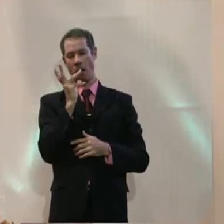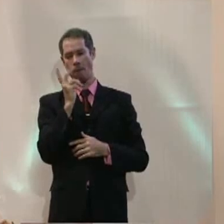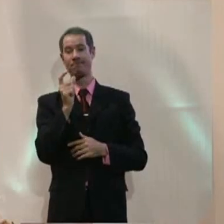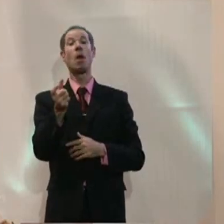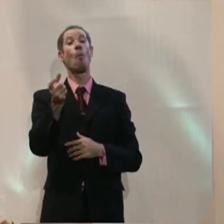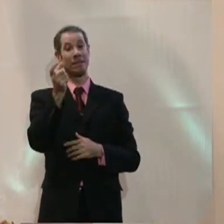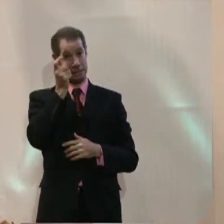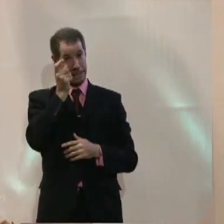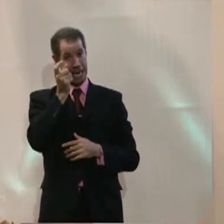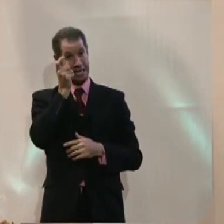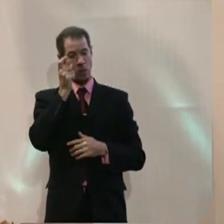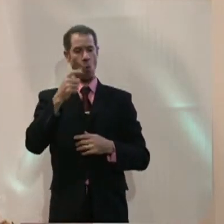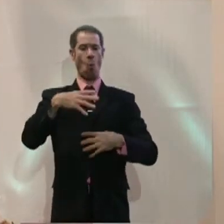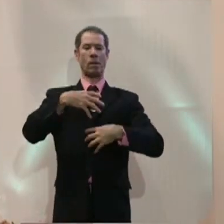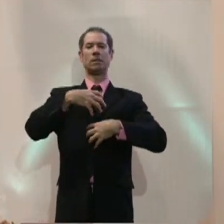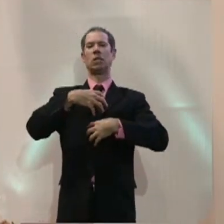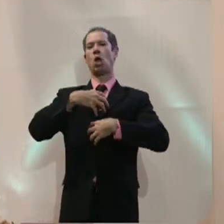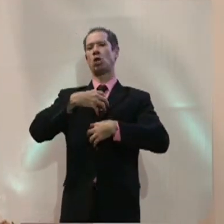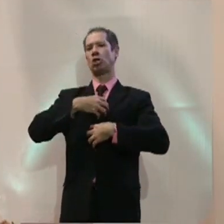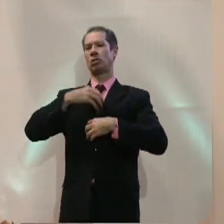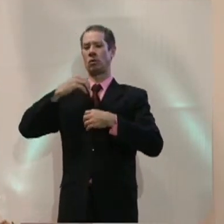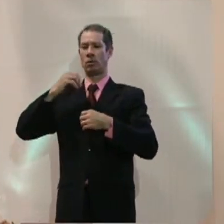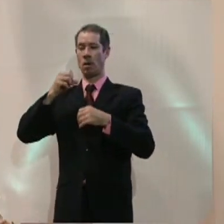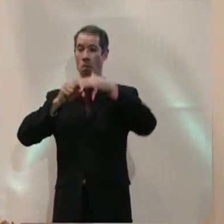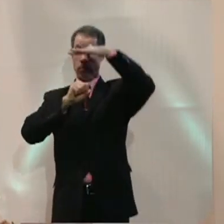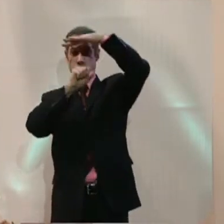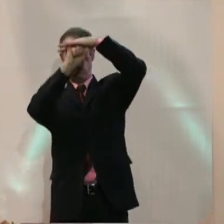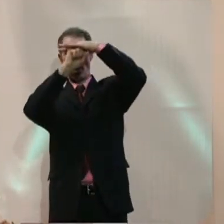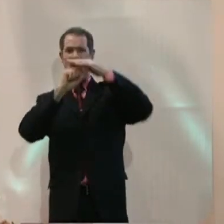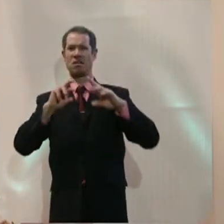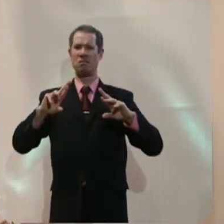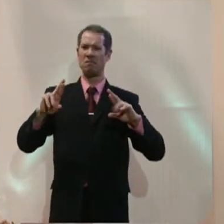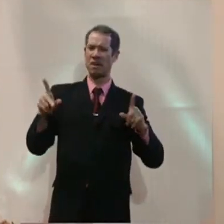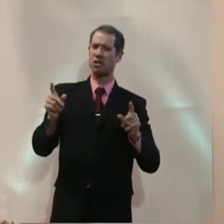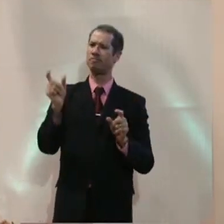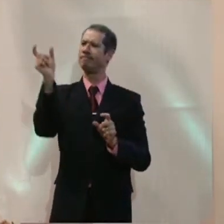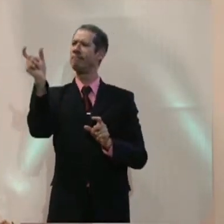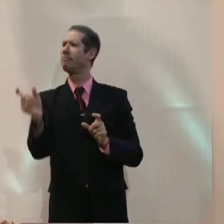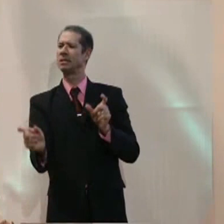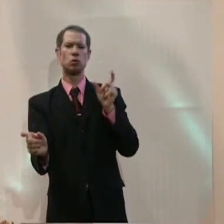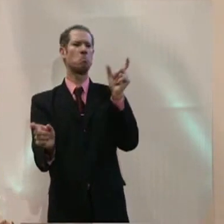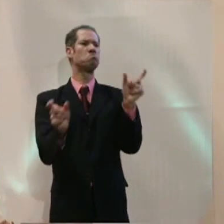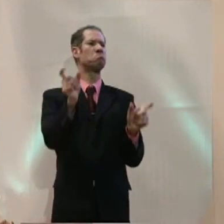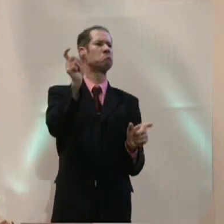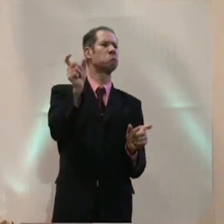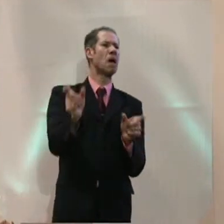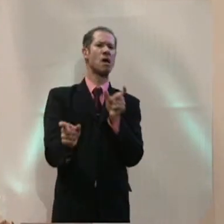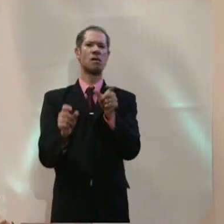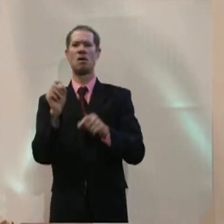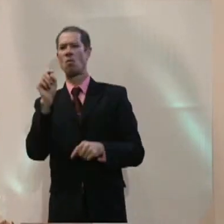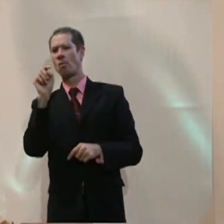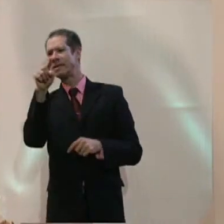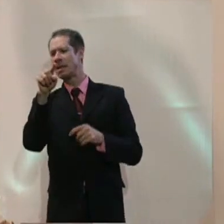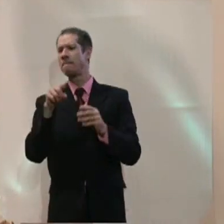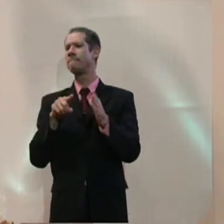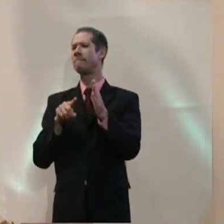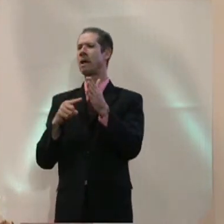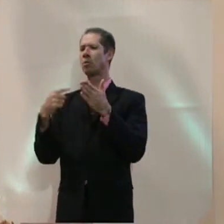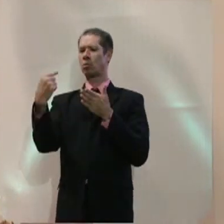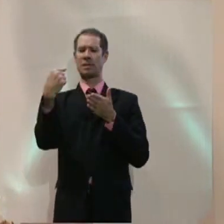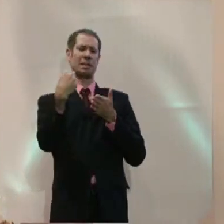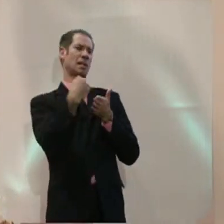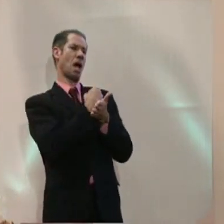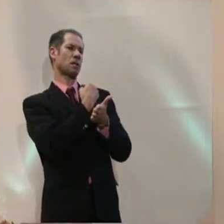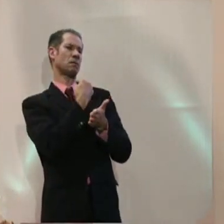o interessante é que o sentido da abundância é diferente de pessoas para pessoas. Se você perguntasse para